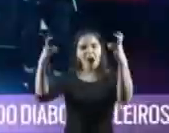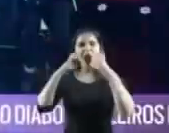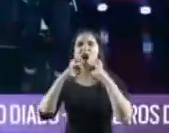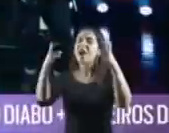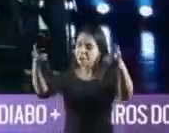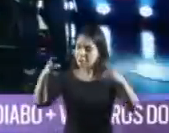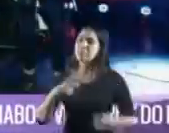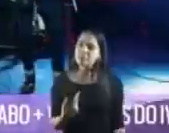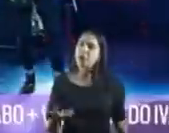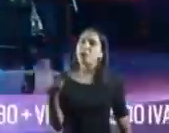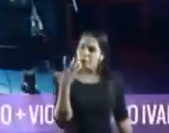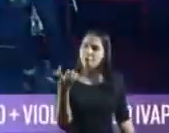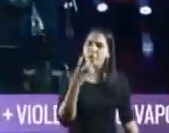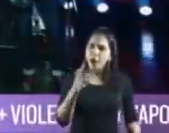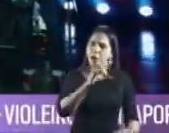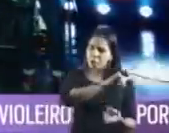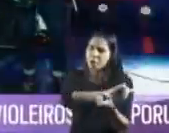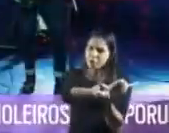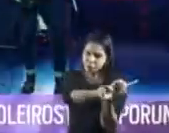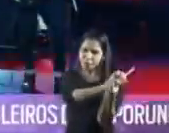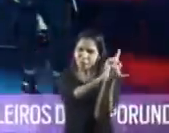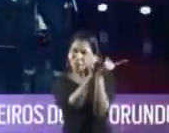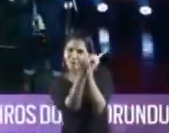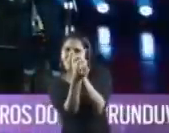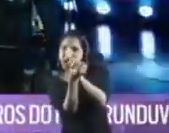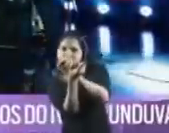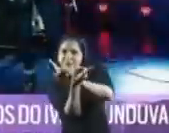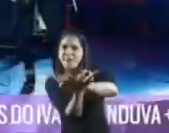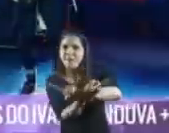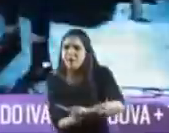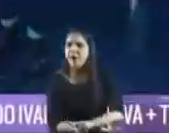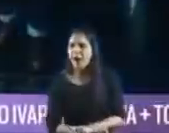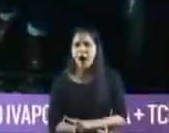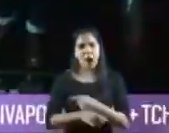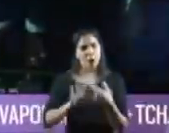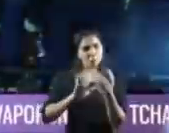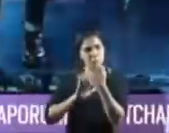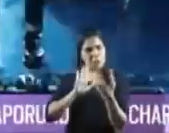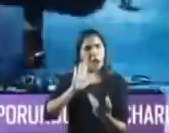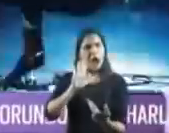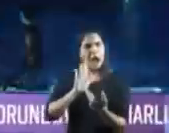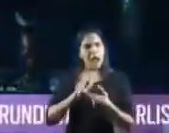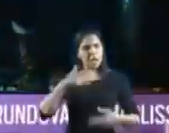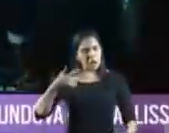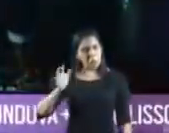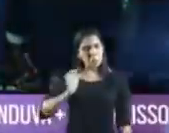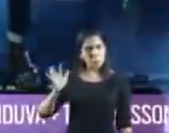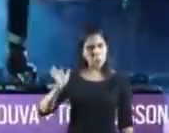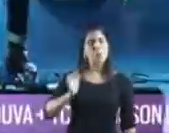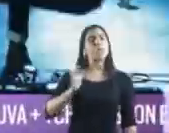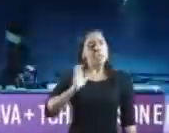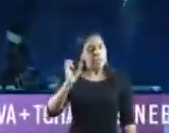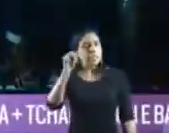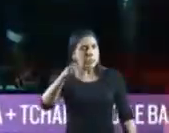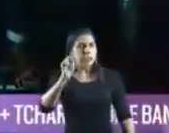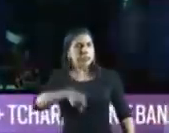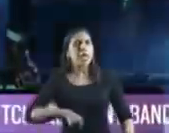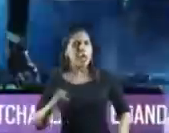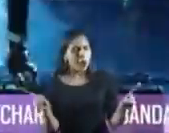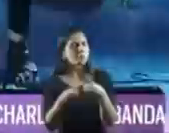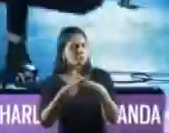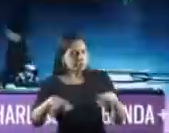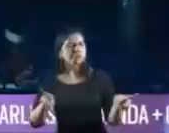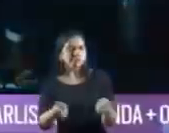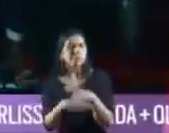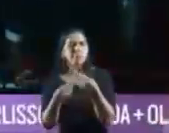Queremos subverter a ordem burguesa que se ensina a música.